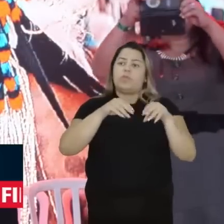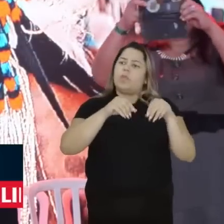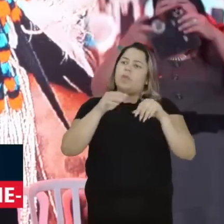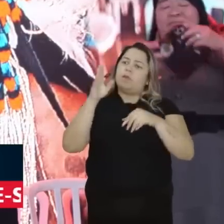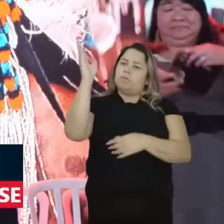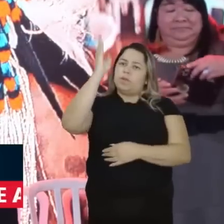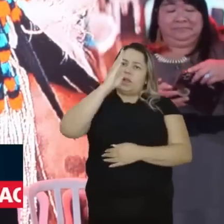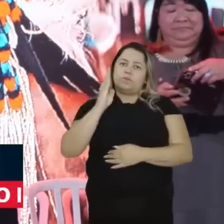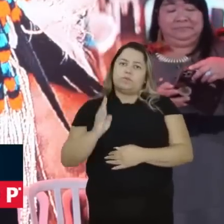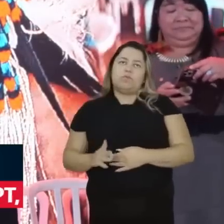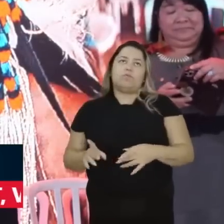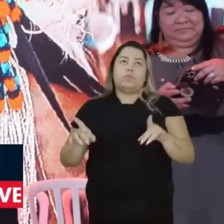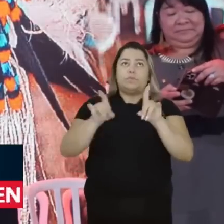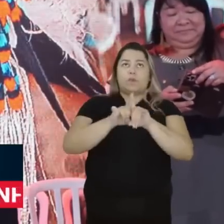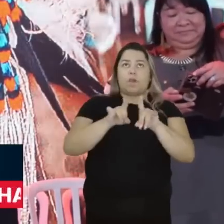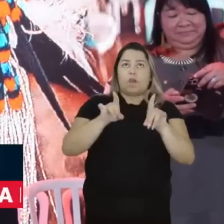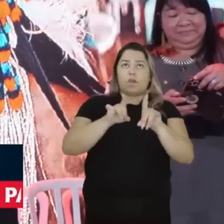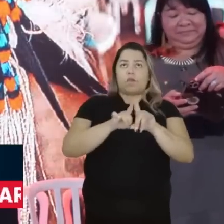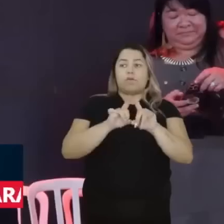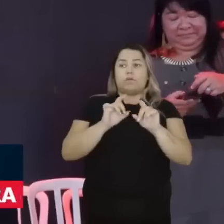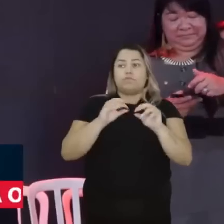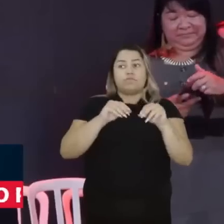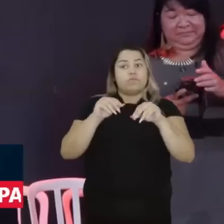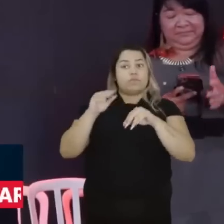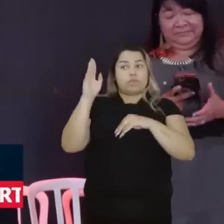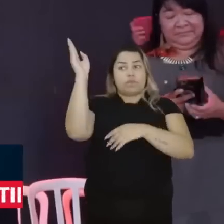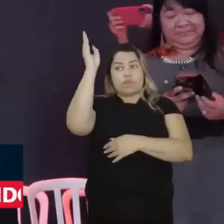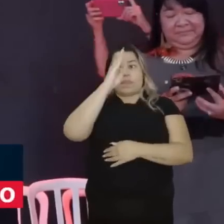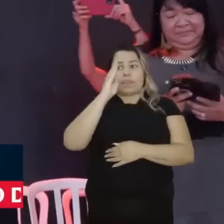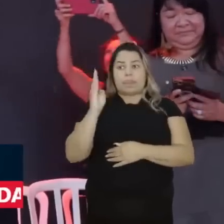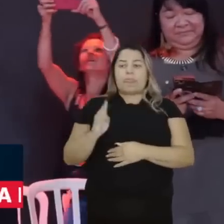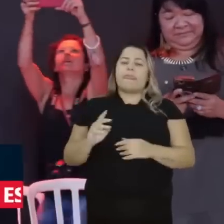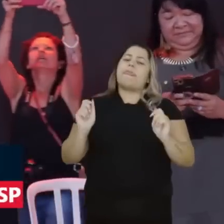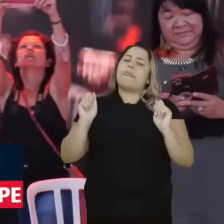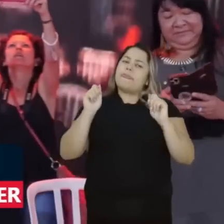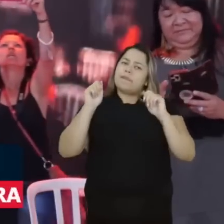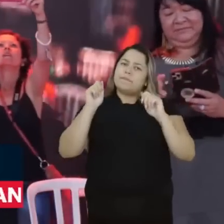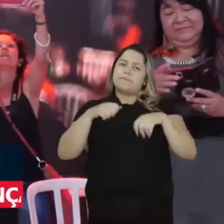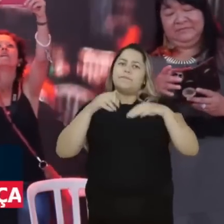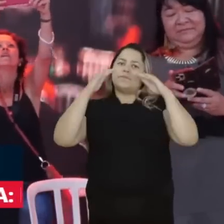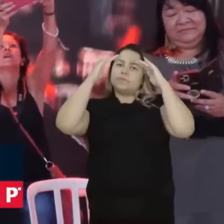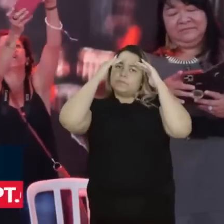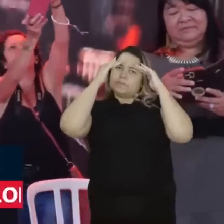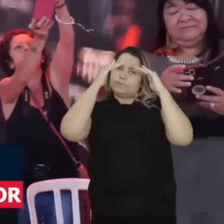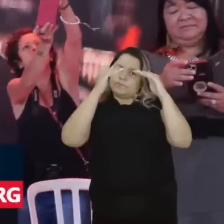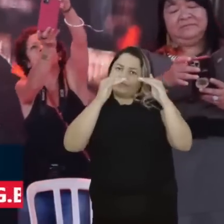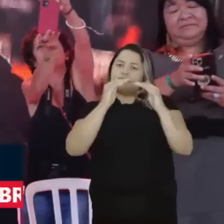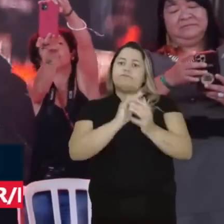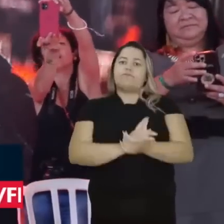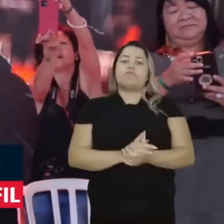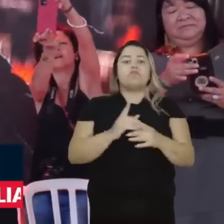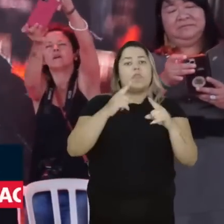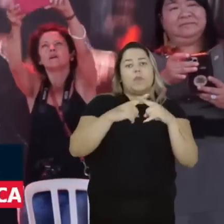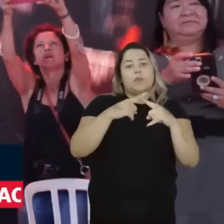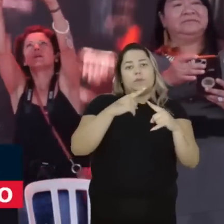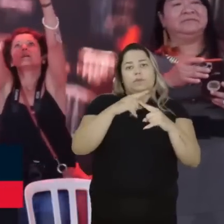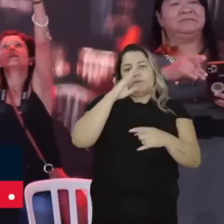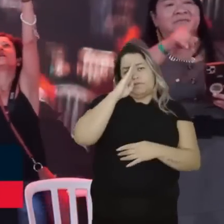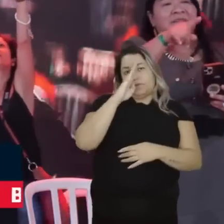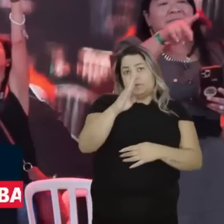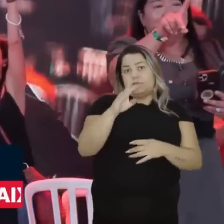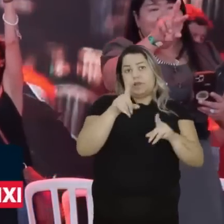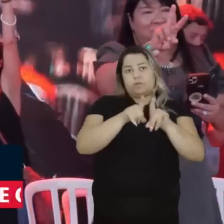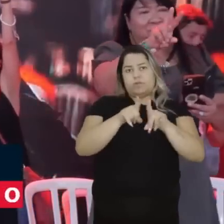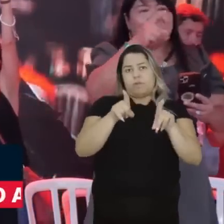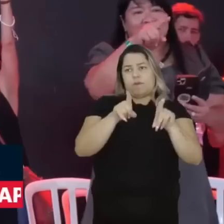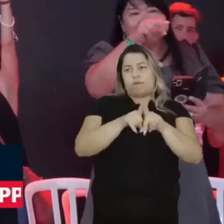dos povos que fundaram essa terra Brasil e que merecem respeito, porque o Bolsonaro, esse que